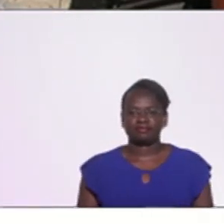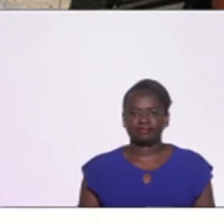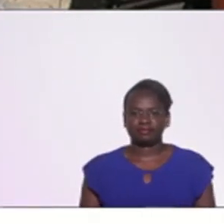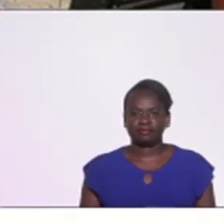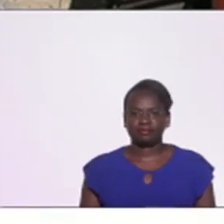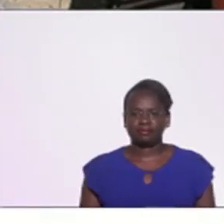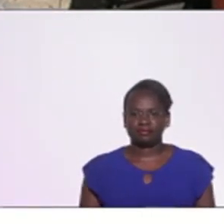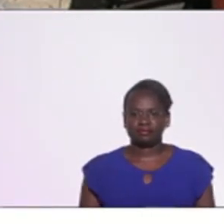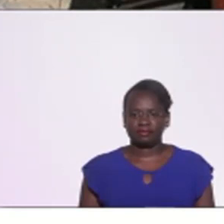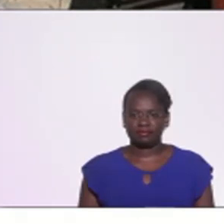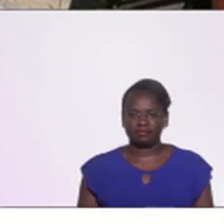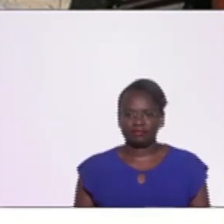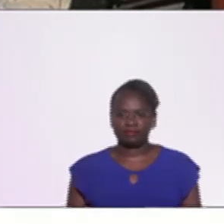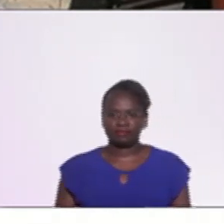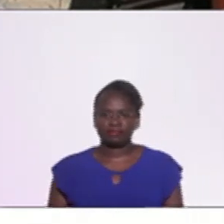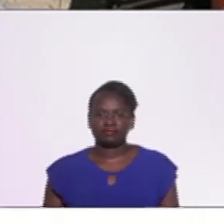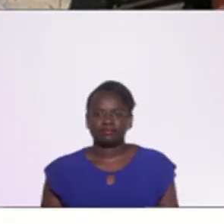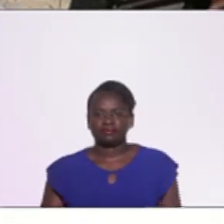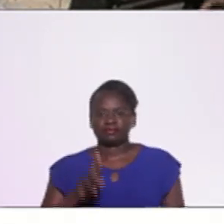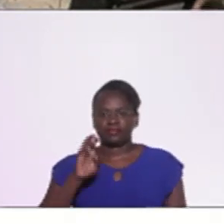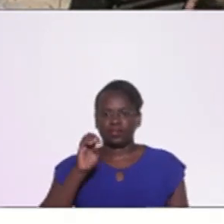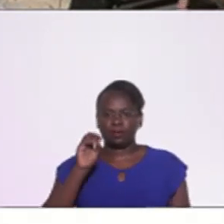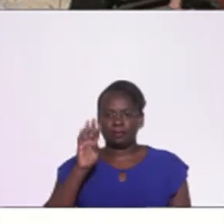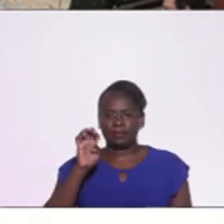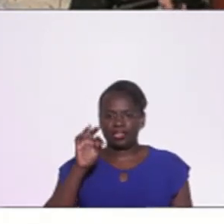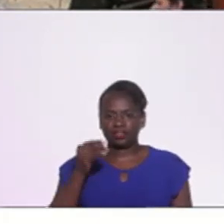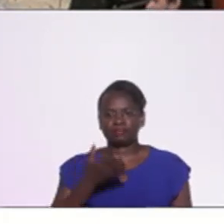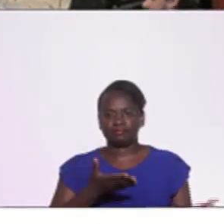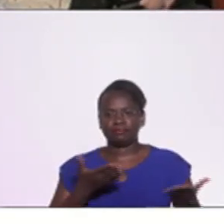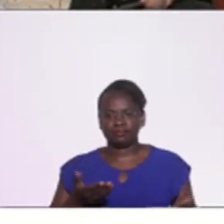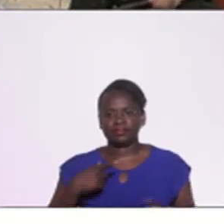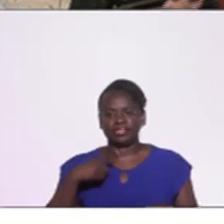O senhor tem 3 minutos.